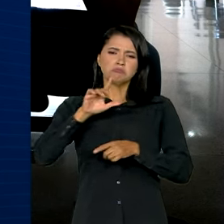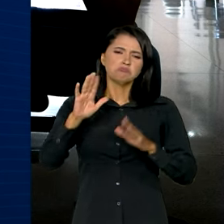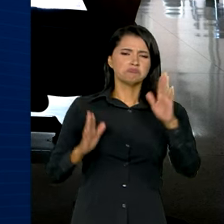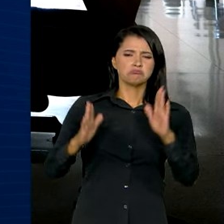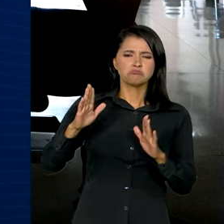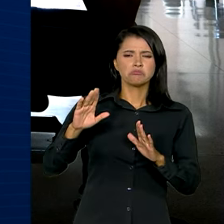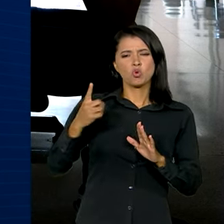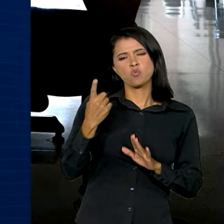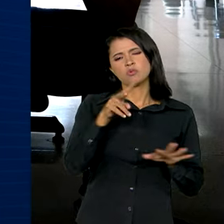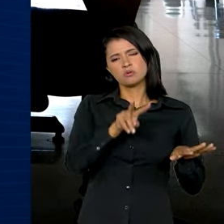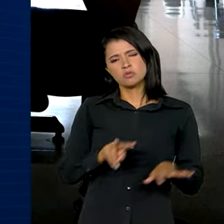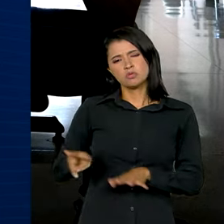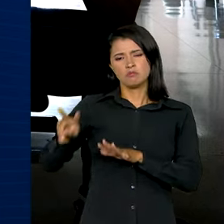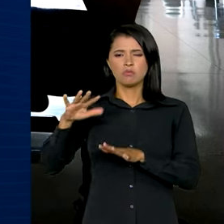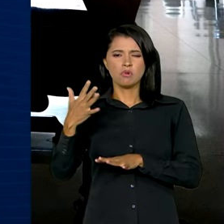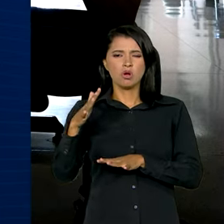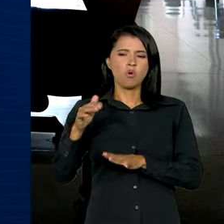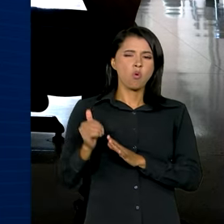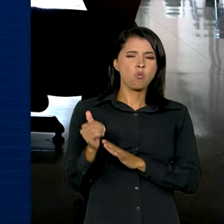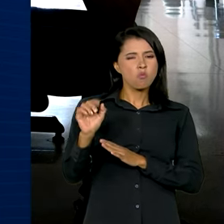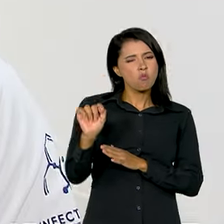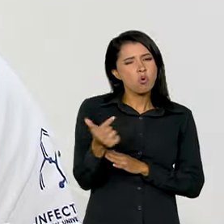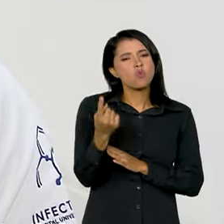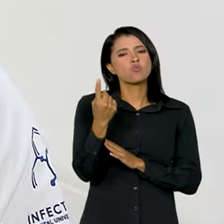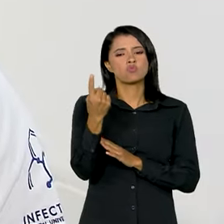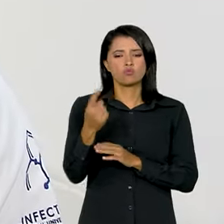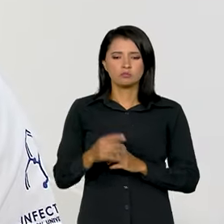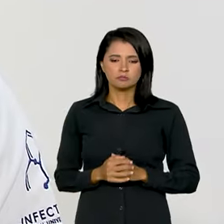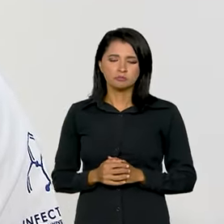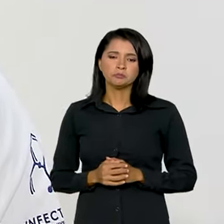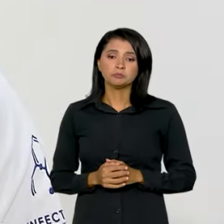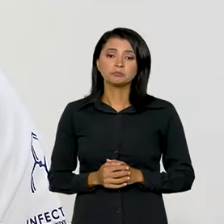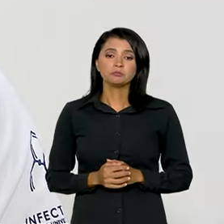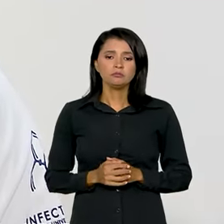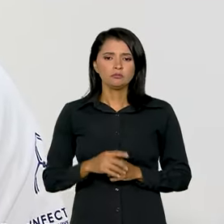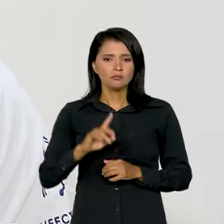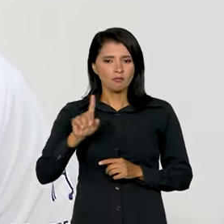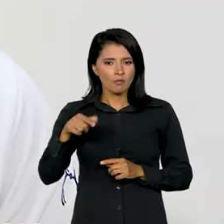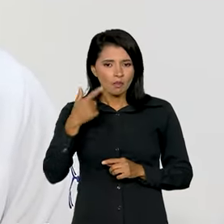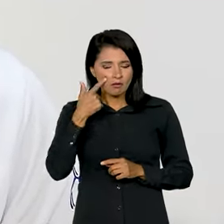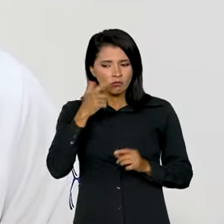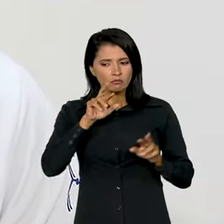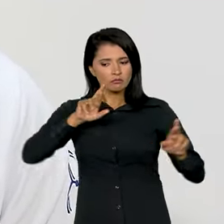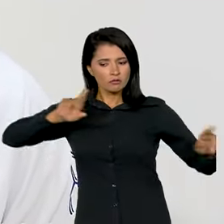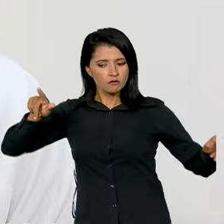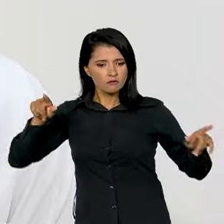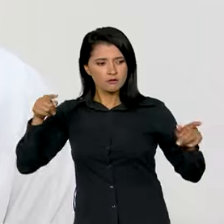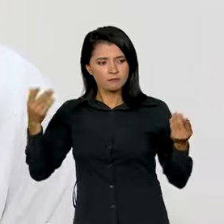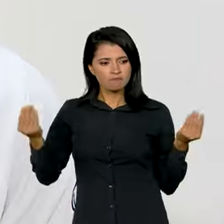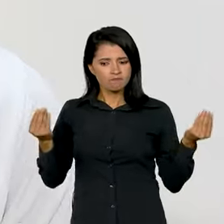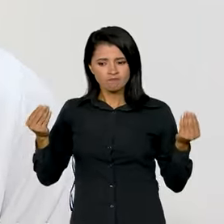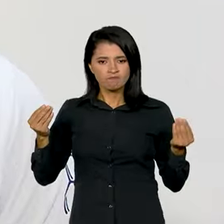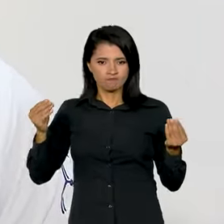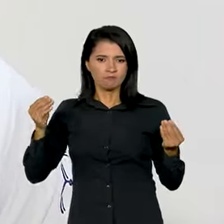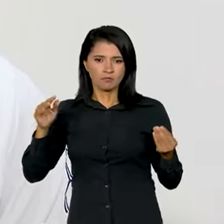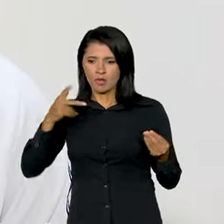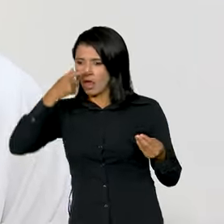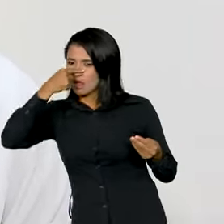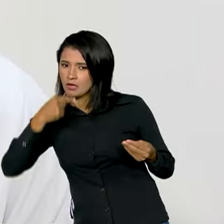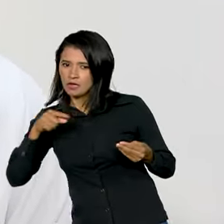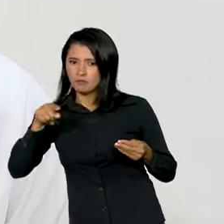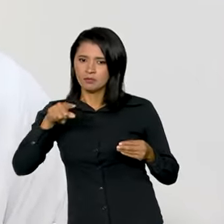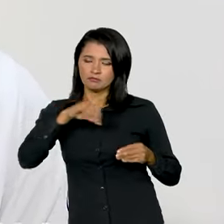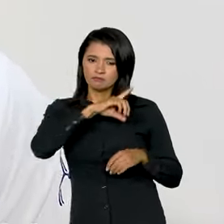cerca de uma semana ou um pouco mais o que vai diferenciar as infecções por influenza a gripe A